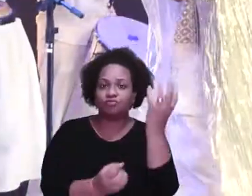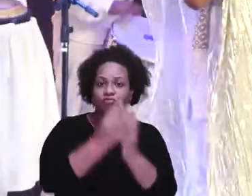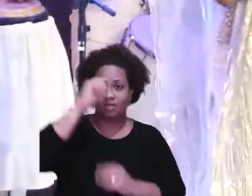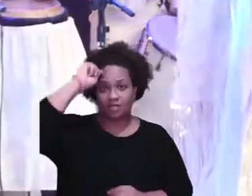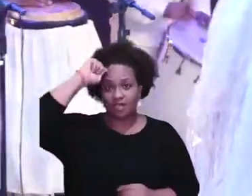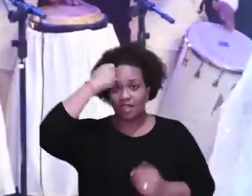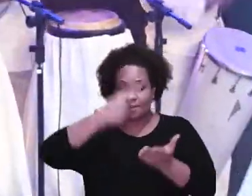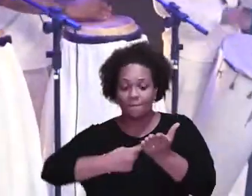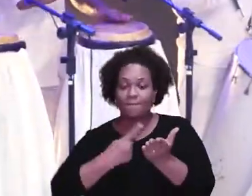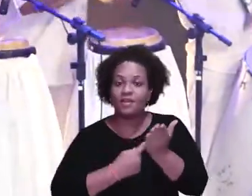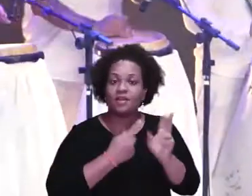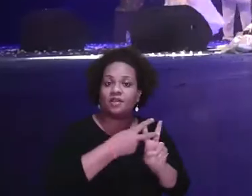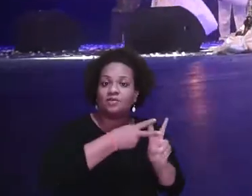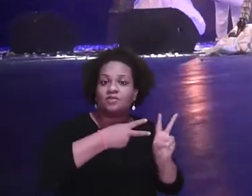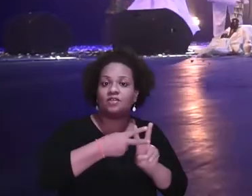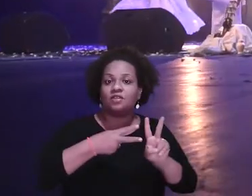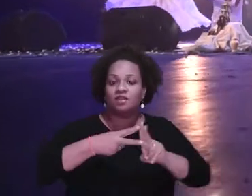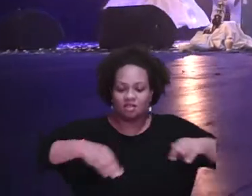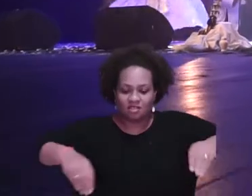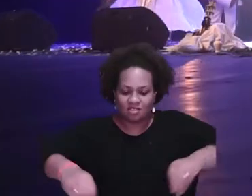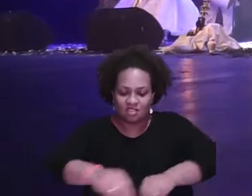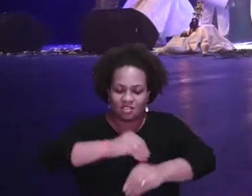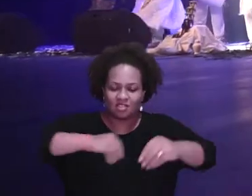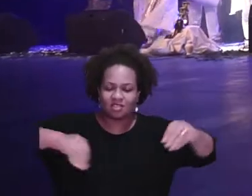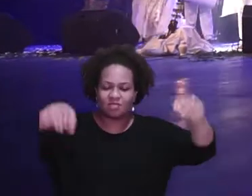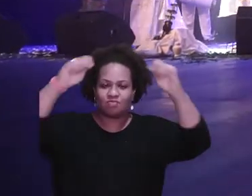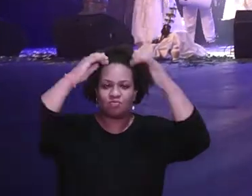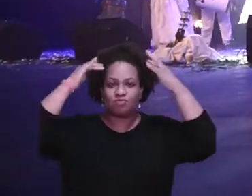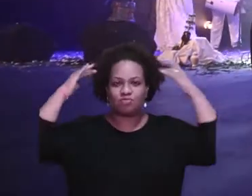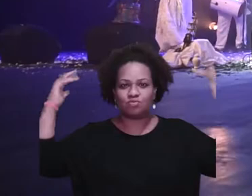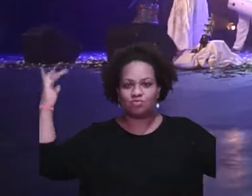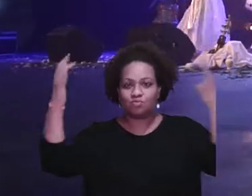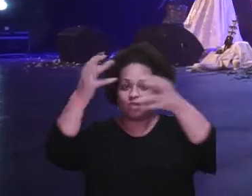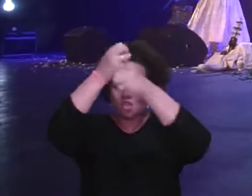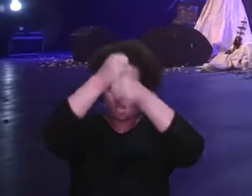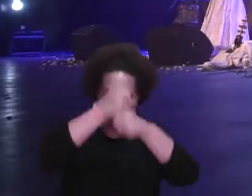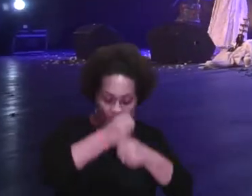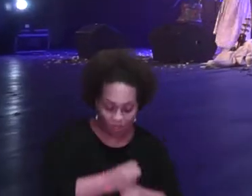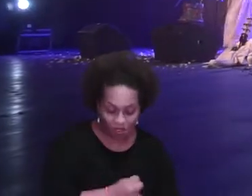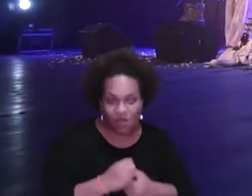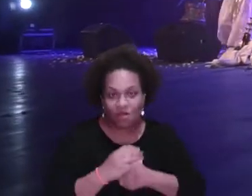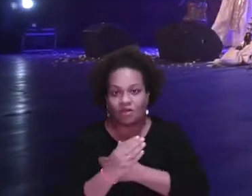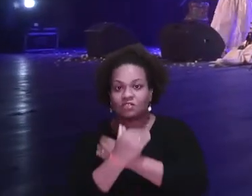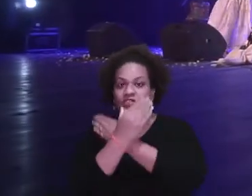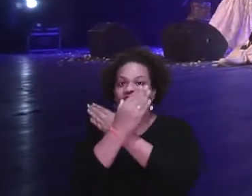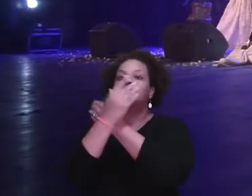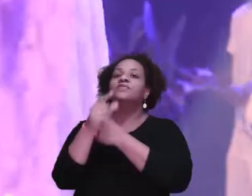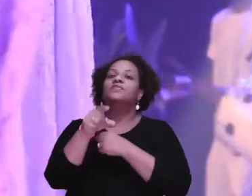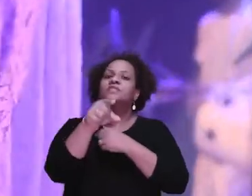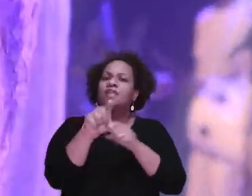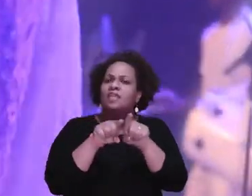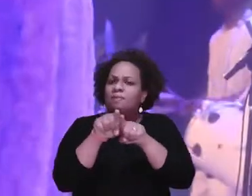criação veio negro Branco índio vem nos com barro sagrado pelas mãos e olha lá